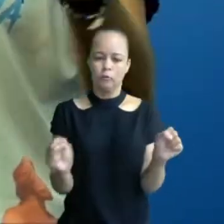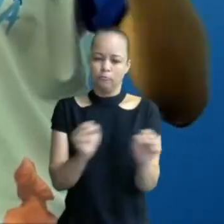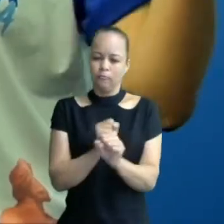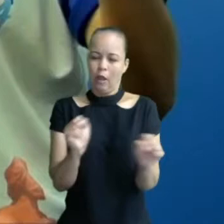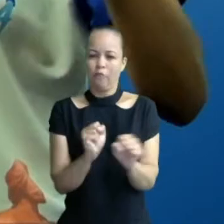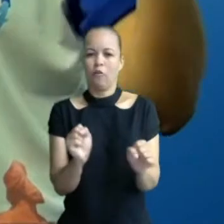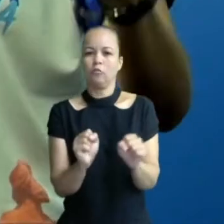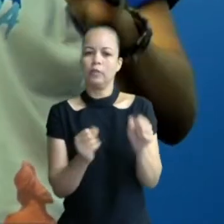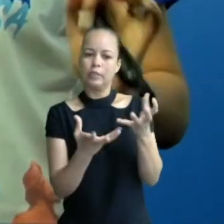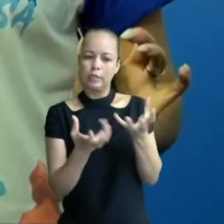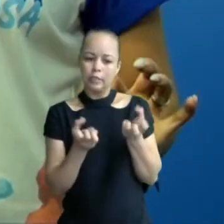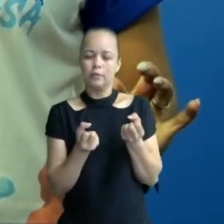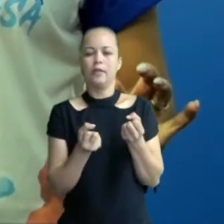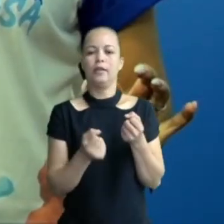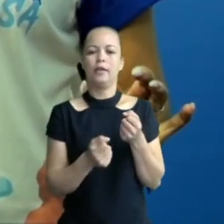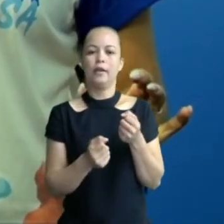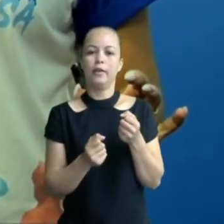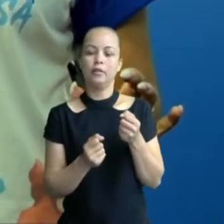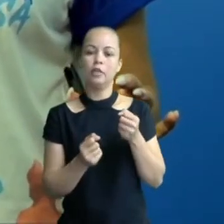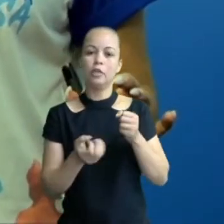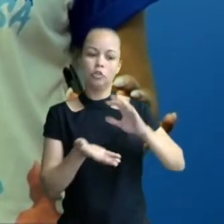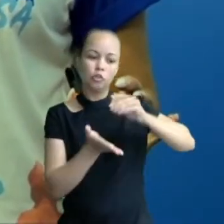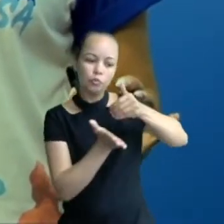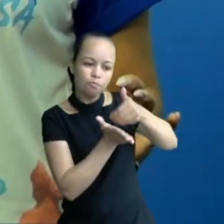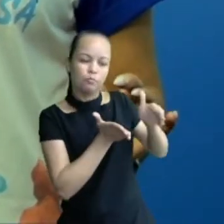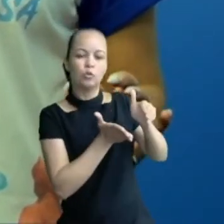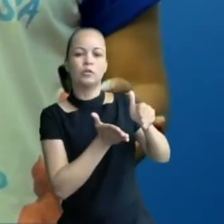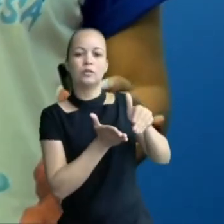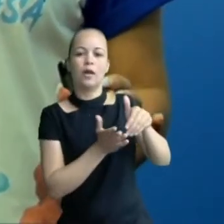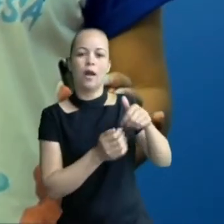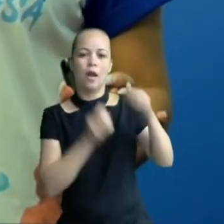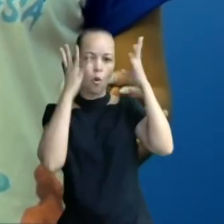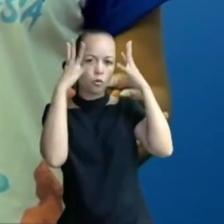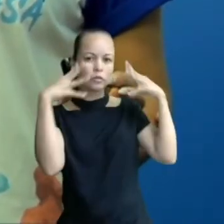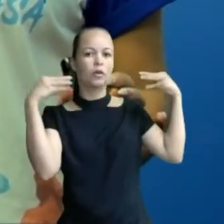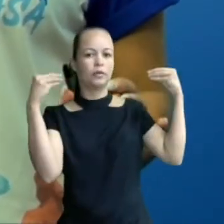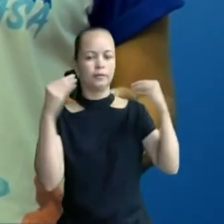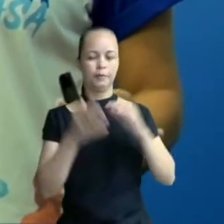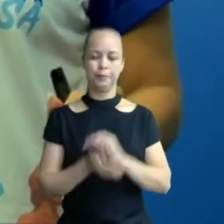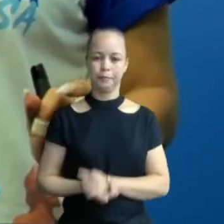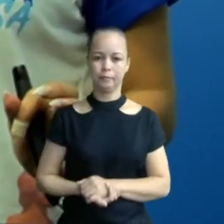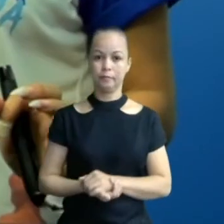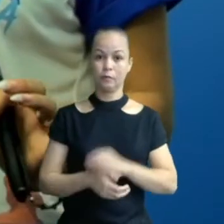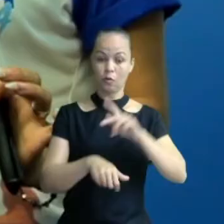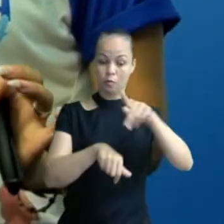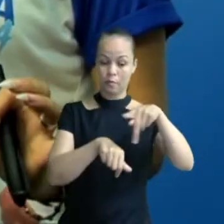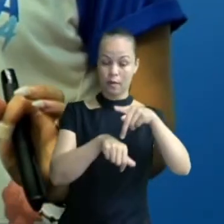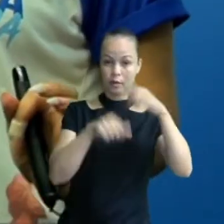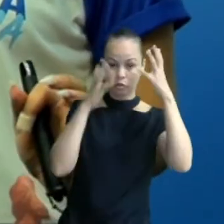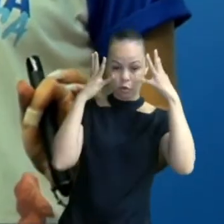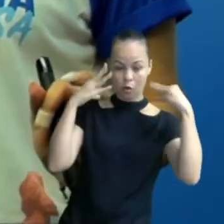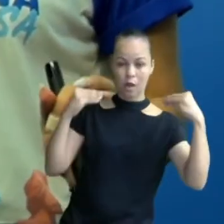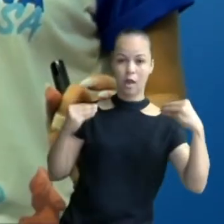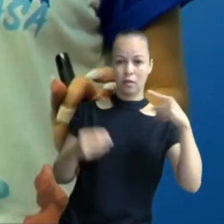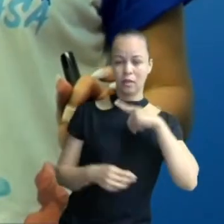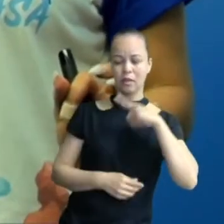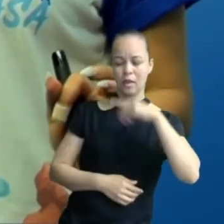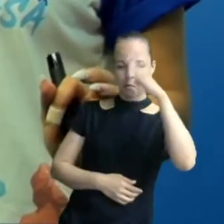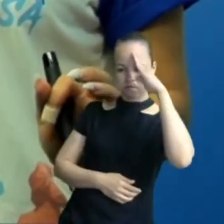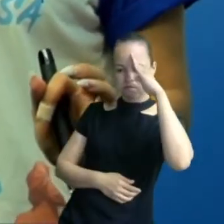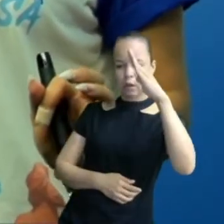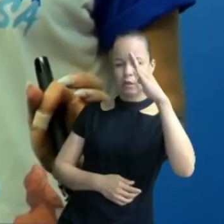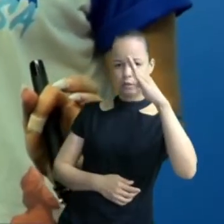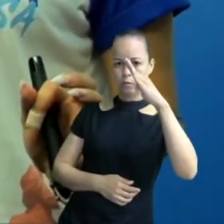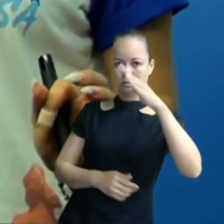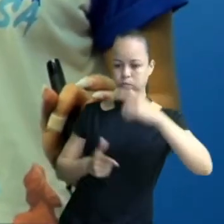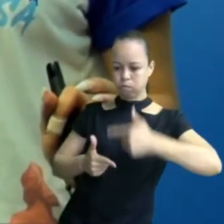de querer tirar daqui os holandeses, entendeu? A Holanda, ela tinha um exército muito bem